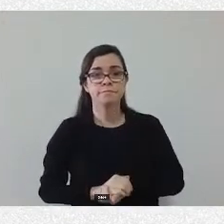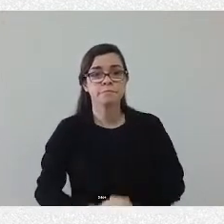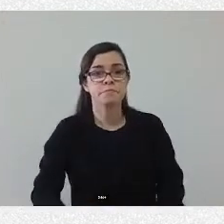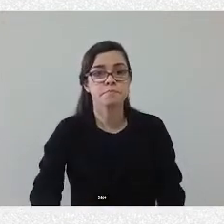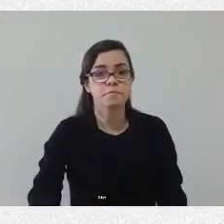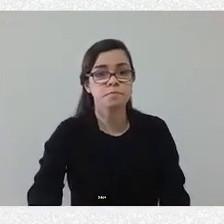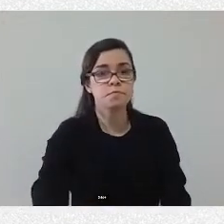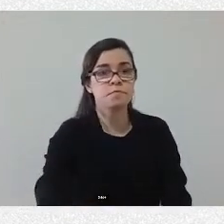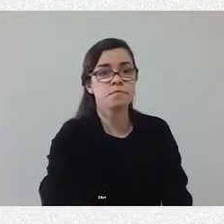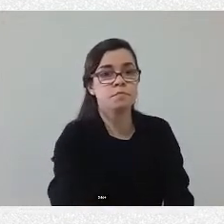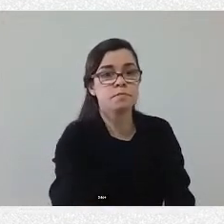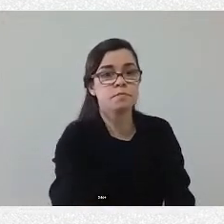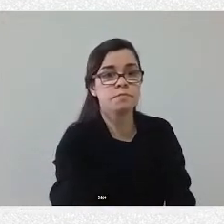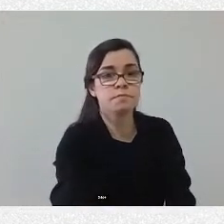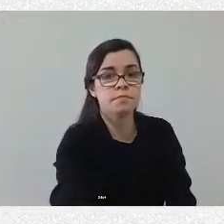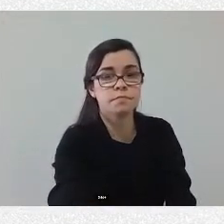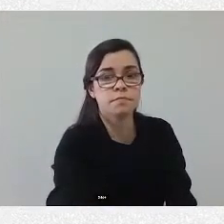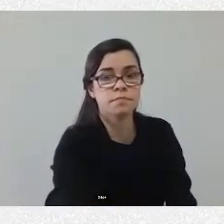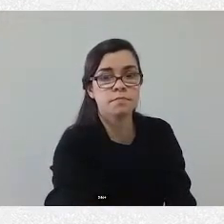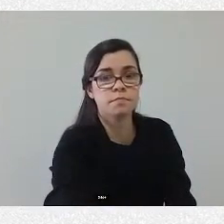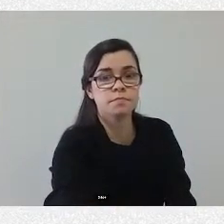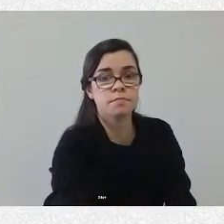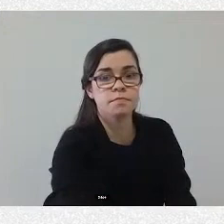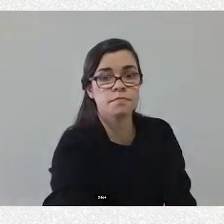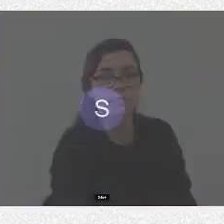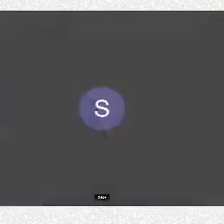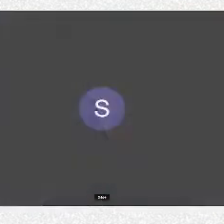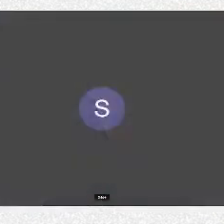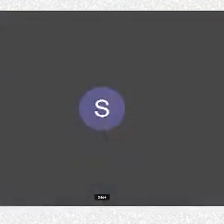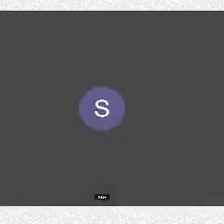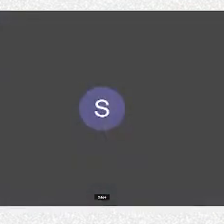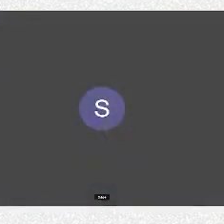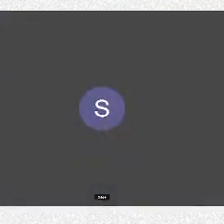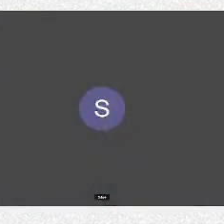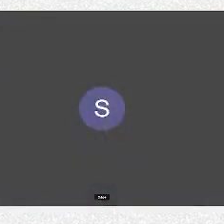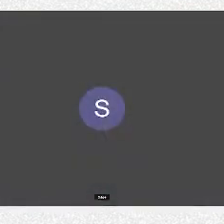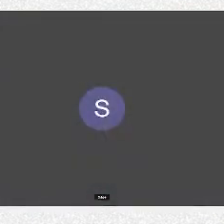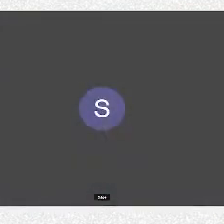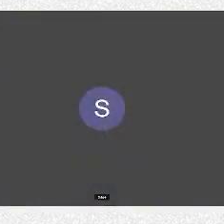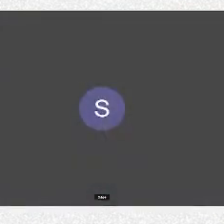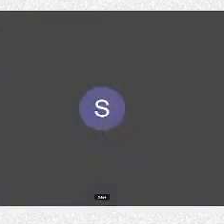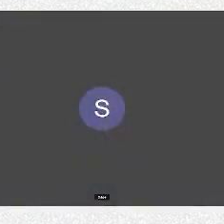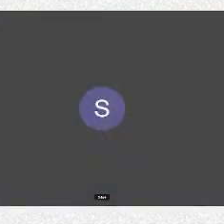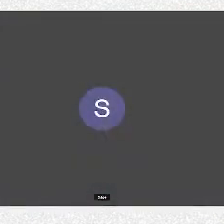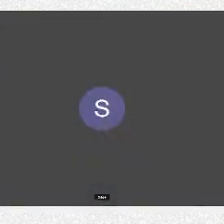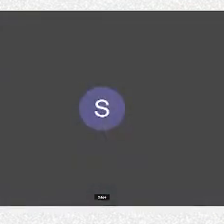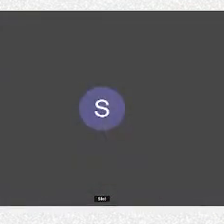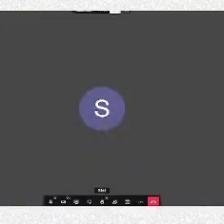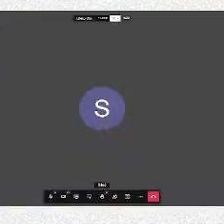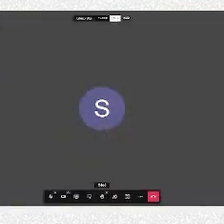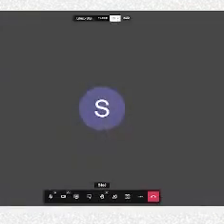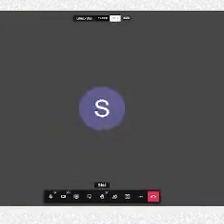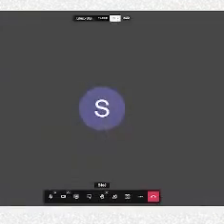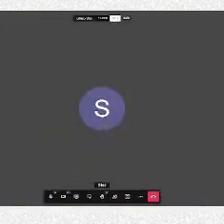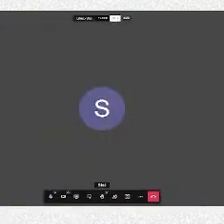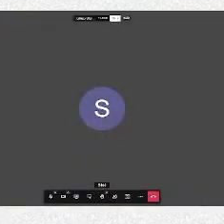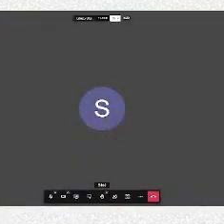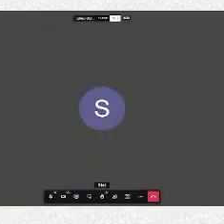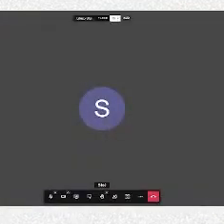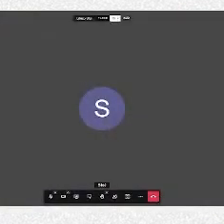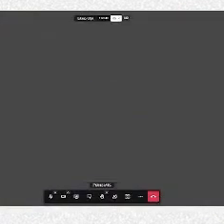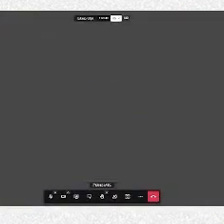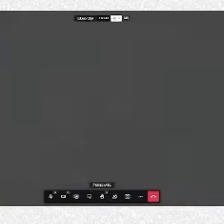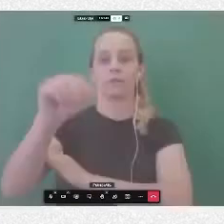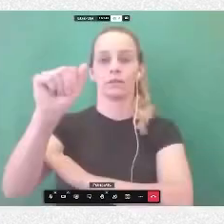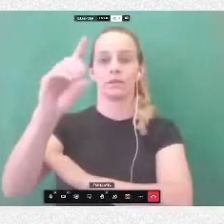Ok, respondido, Selma. Ok, obrigado. A próxima pergunta é do Fernando Castro, da RPC.